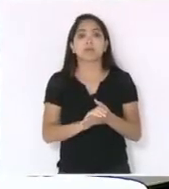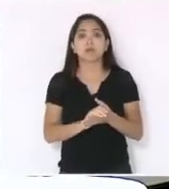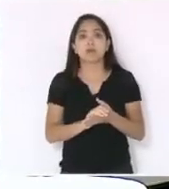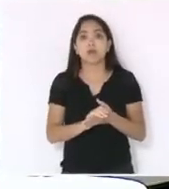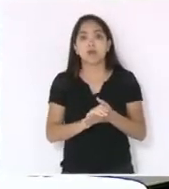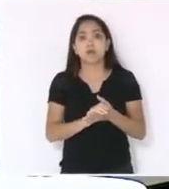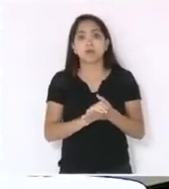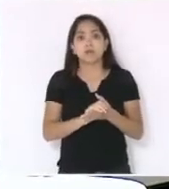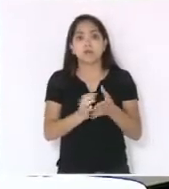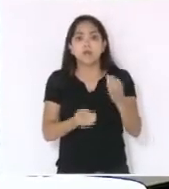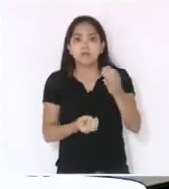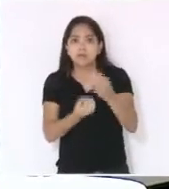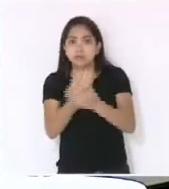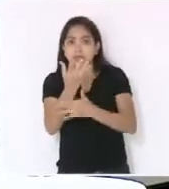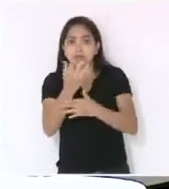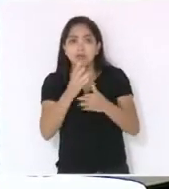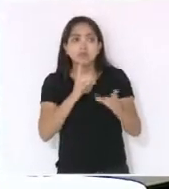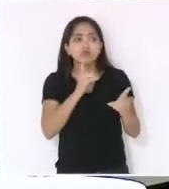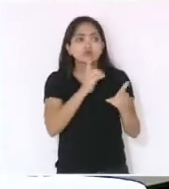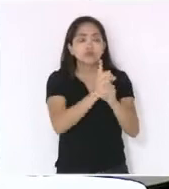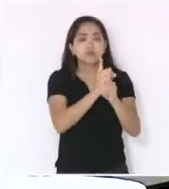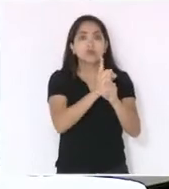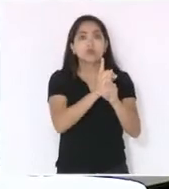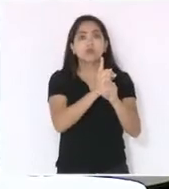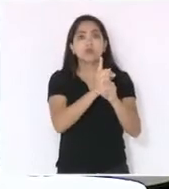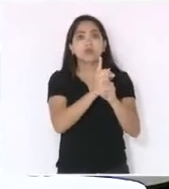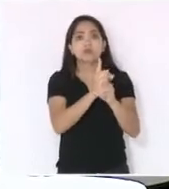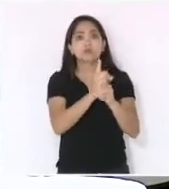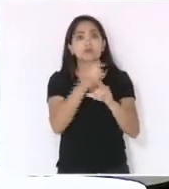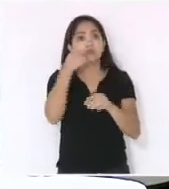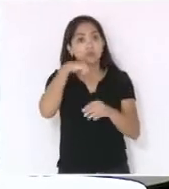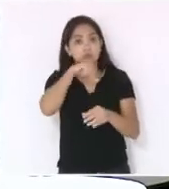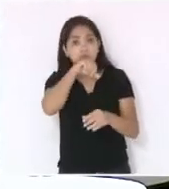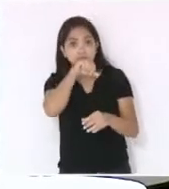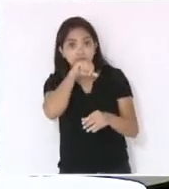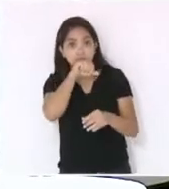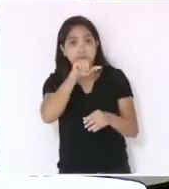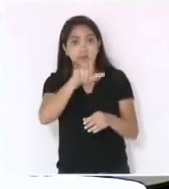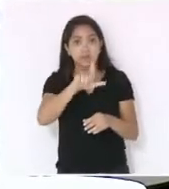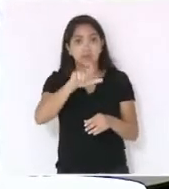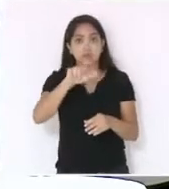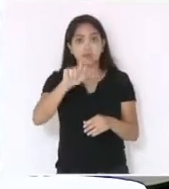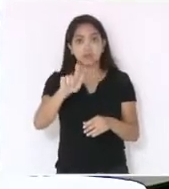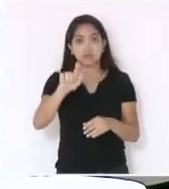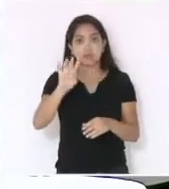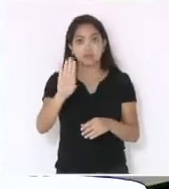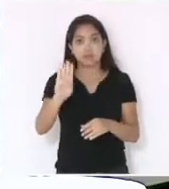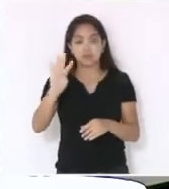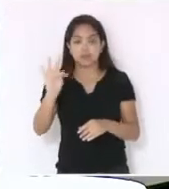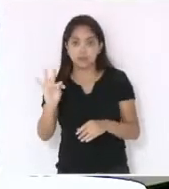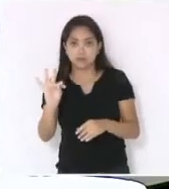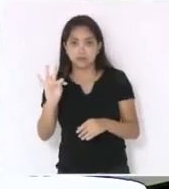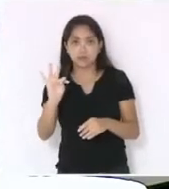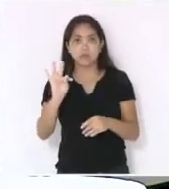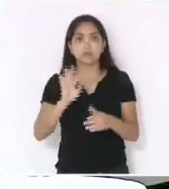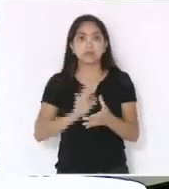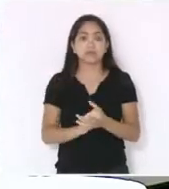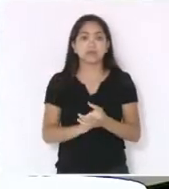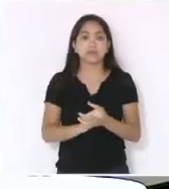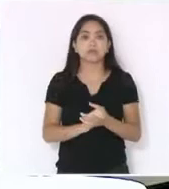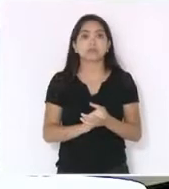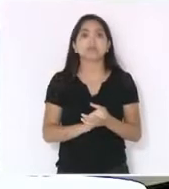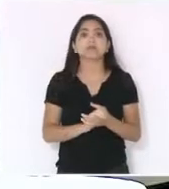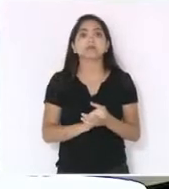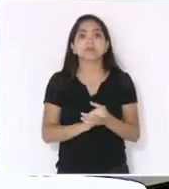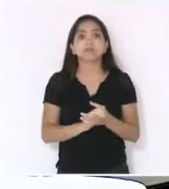de um encontro natural de mães de LGBTs do Brasil inteiro, preocupados com o retrocesso que estamos vivendo, do avanço